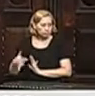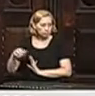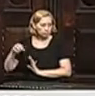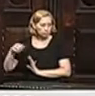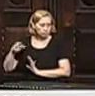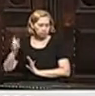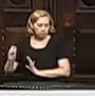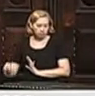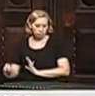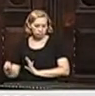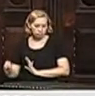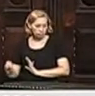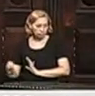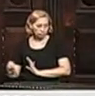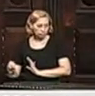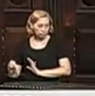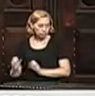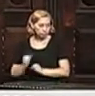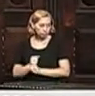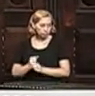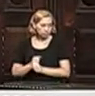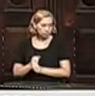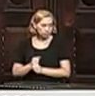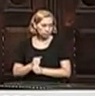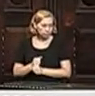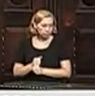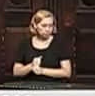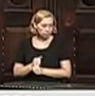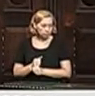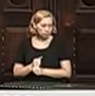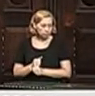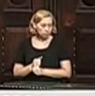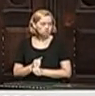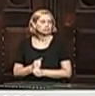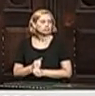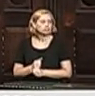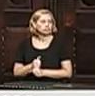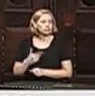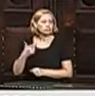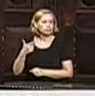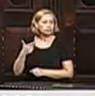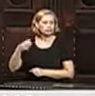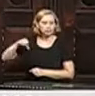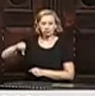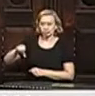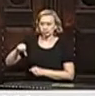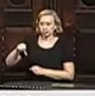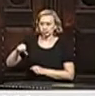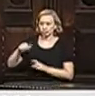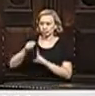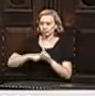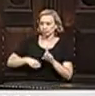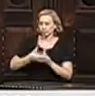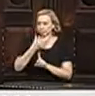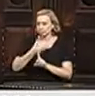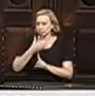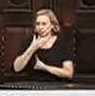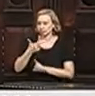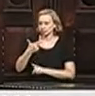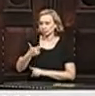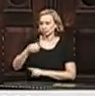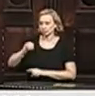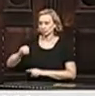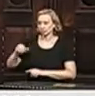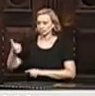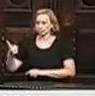6.250, de 29 de dezembro de 2017, do município